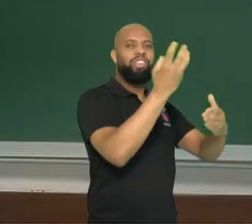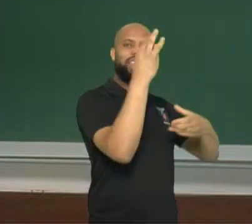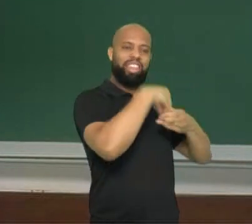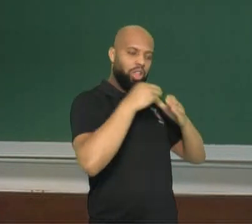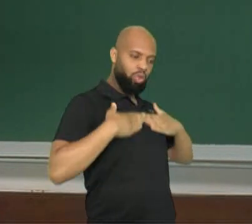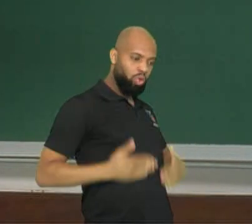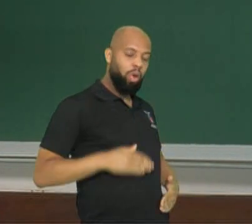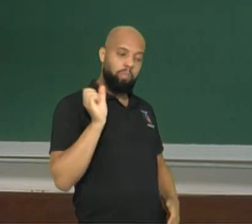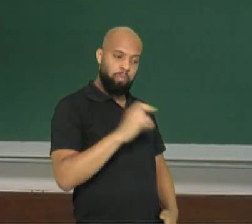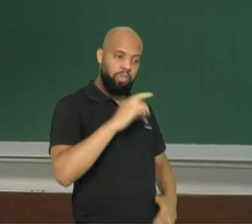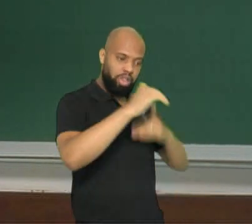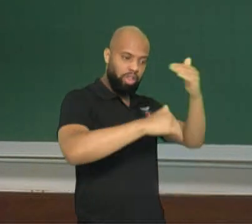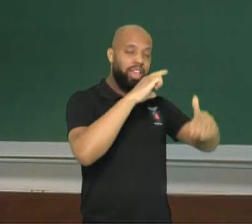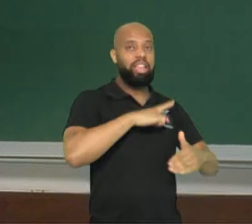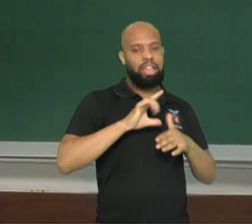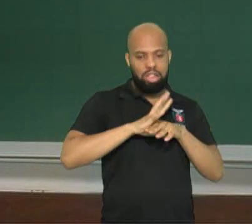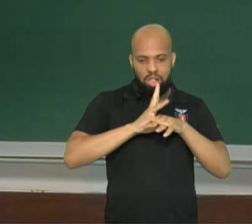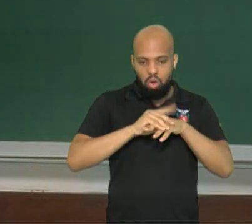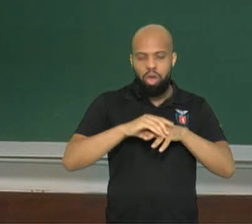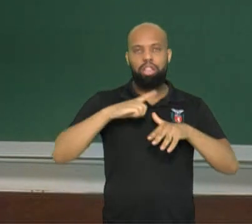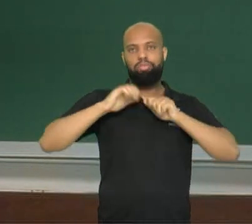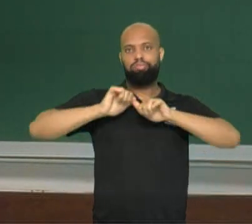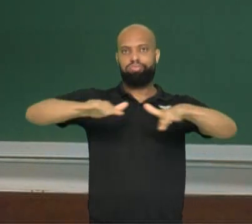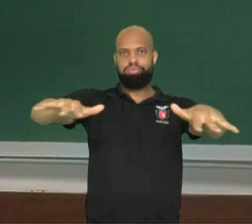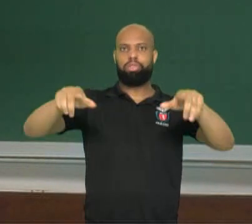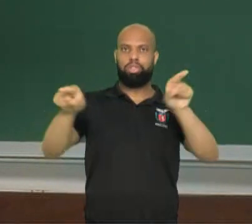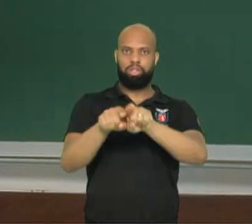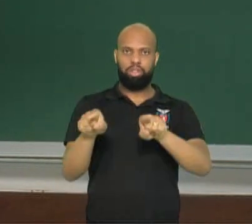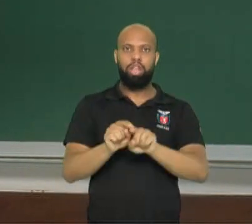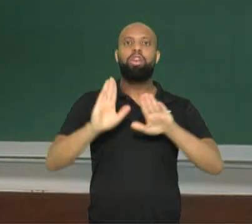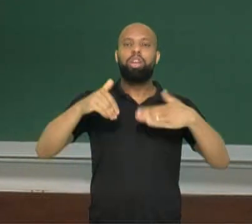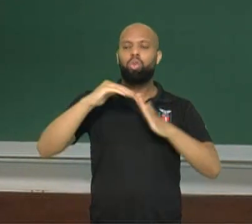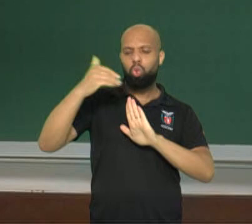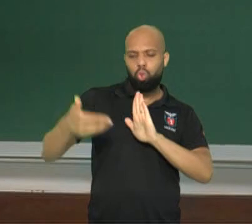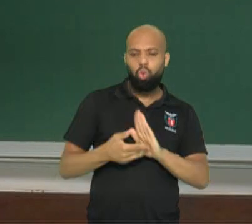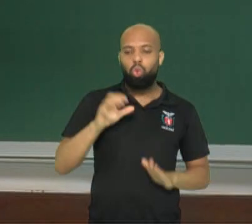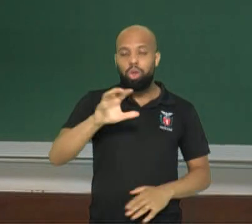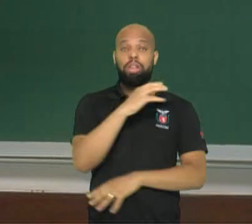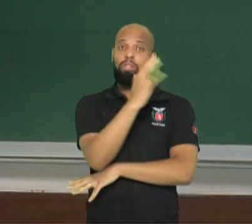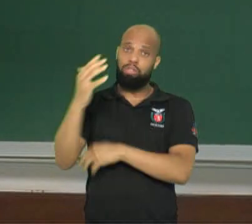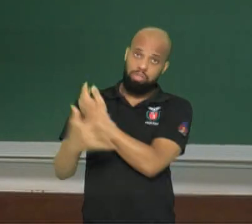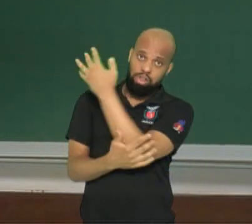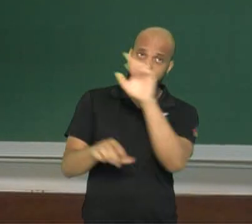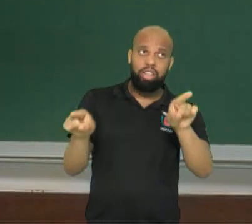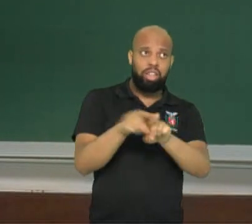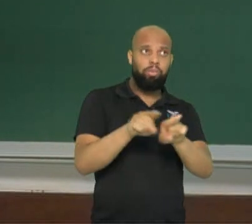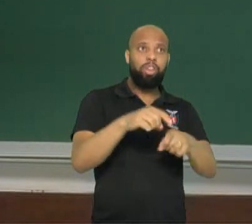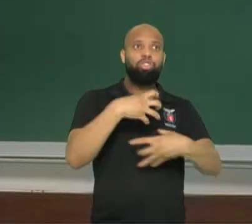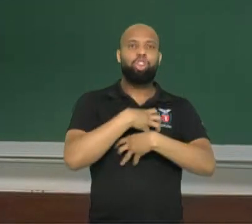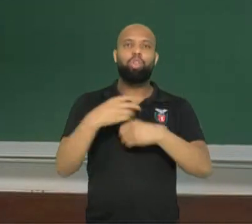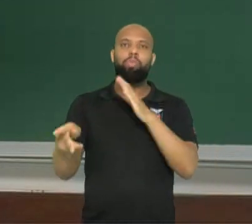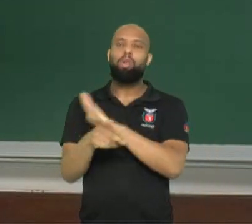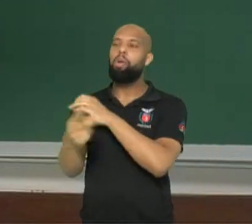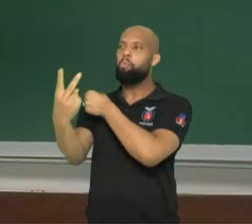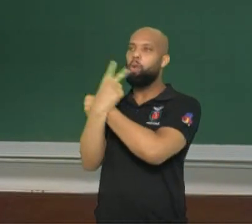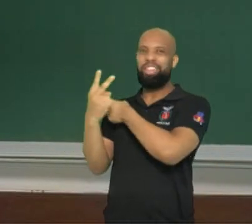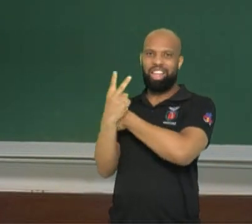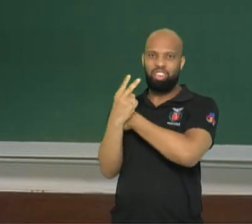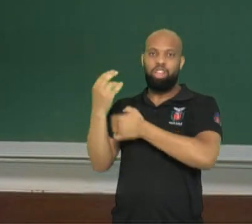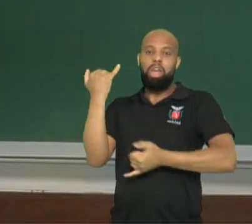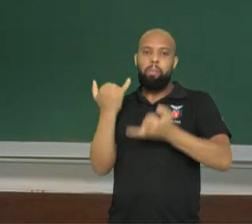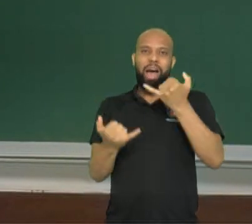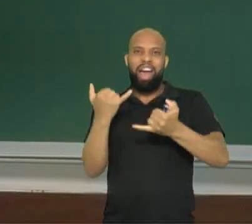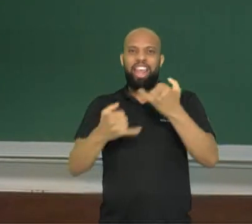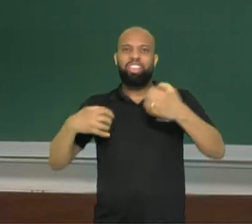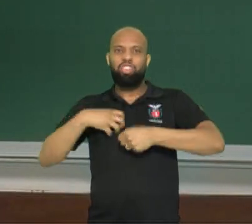causar doenças, podendo gerar pandemias, inclusive. Então, tudo isso, a floresta também, ela funciona como um escudo, né, para